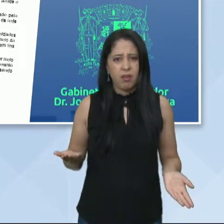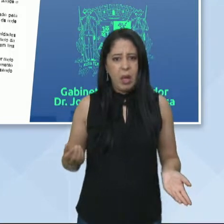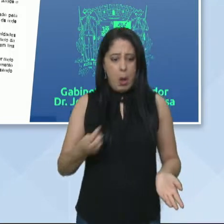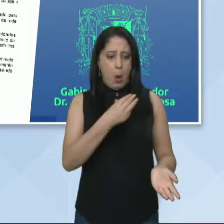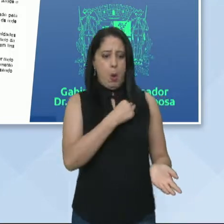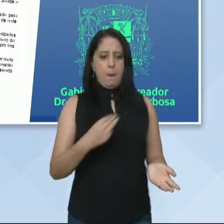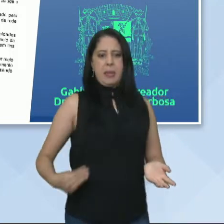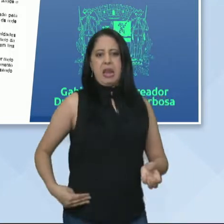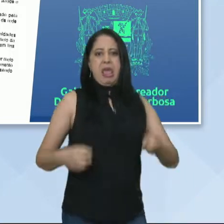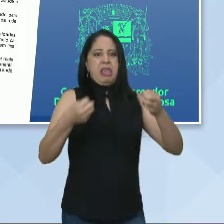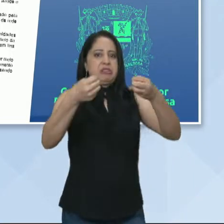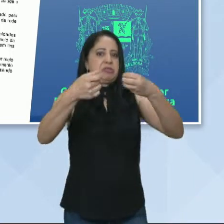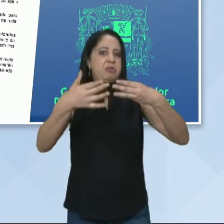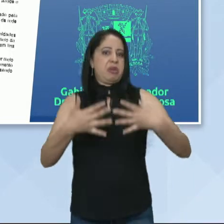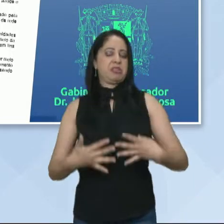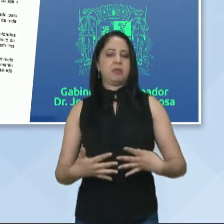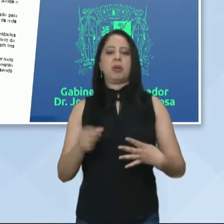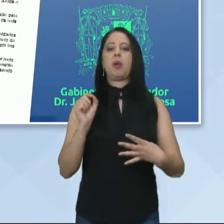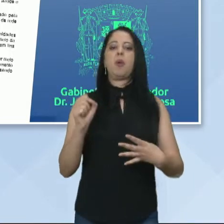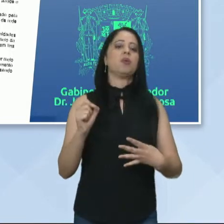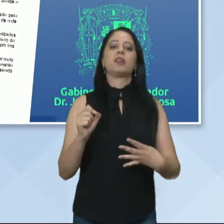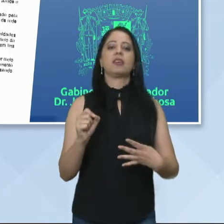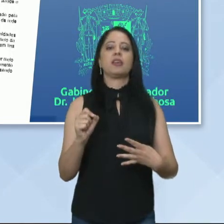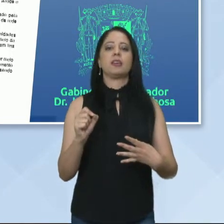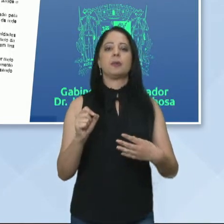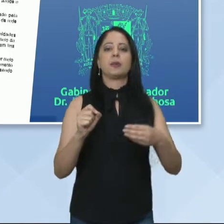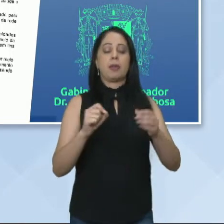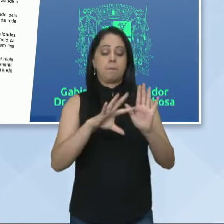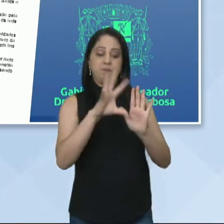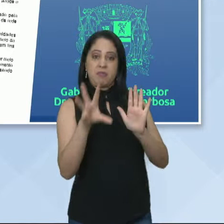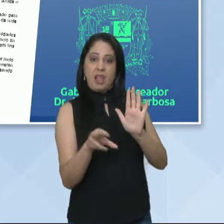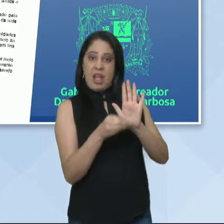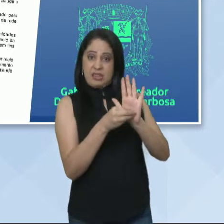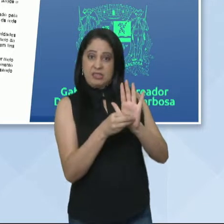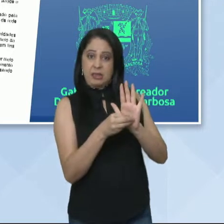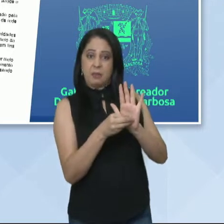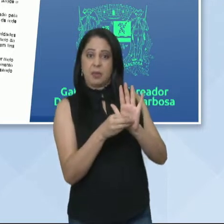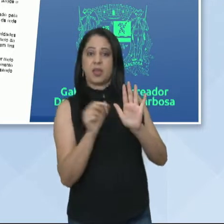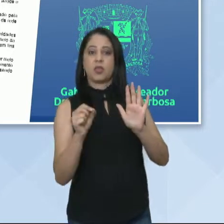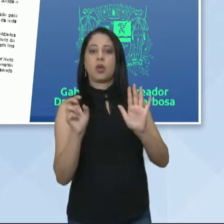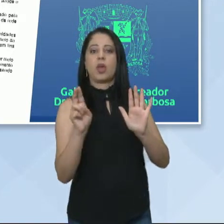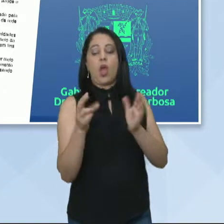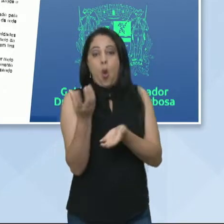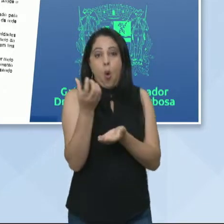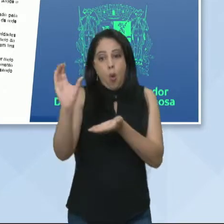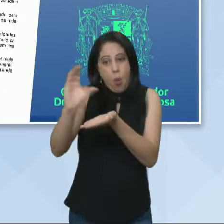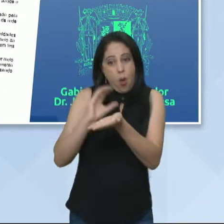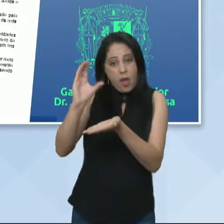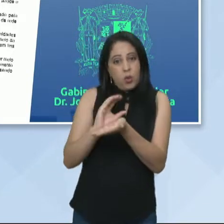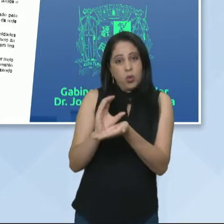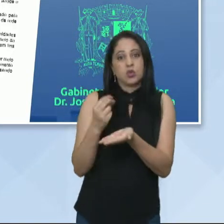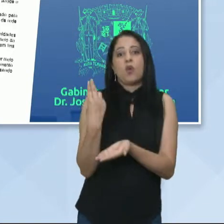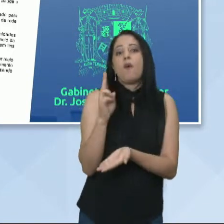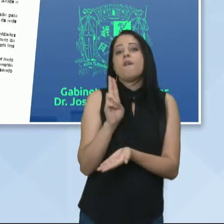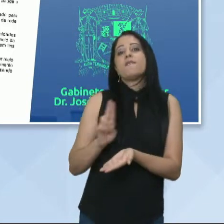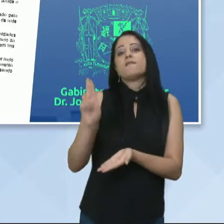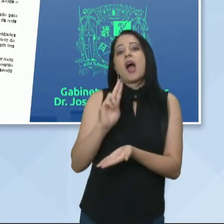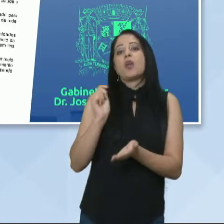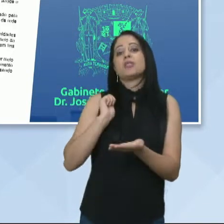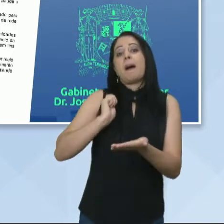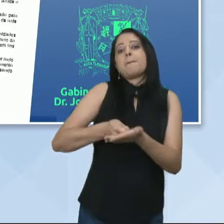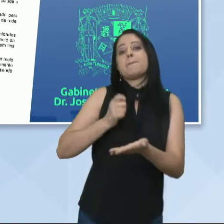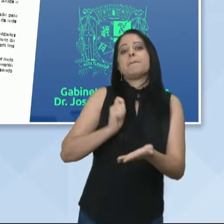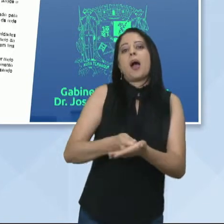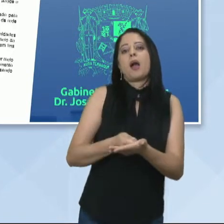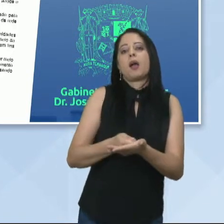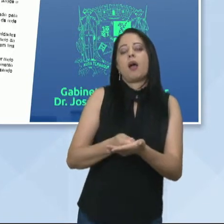que parte das RP9, as emendas do relator, vão ser usadas para pagar o programa. Aí é o